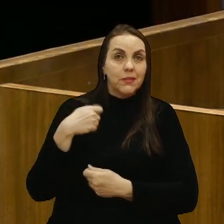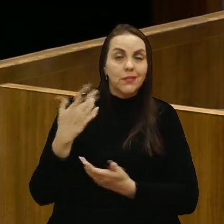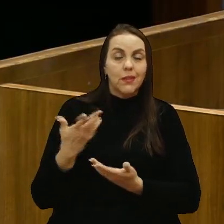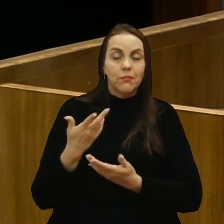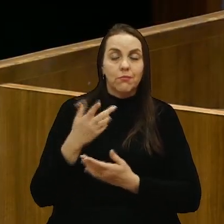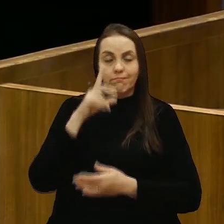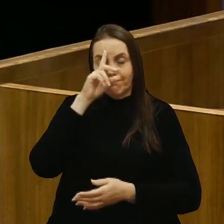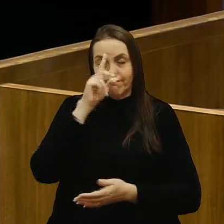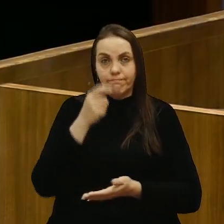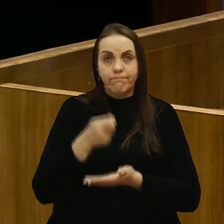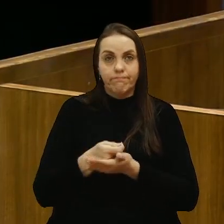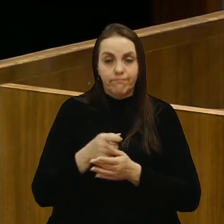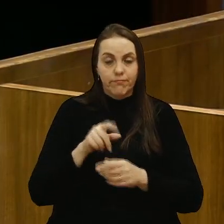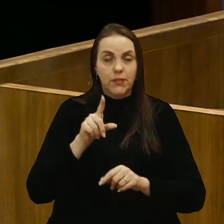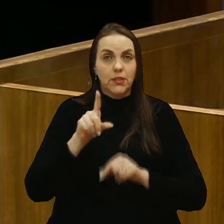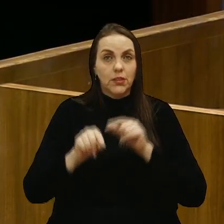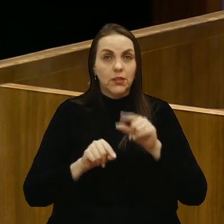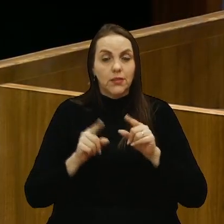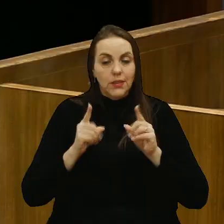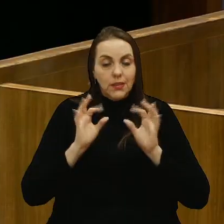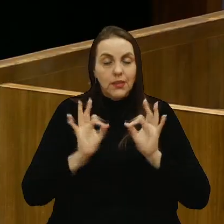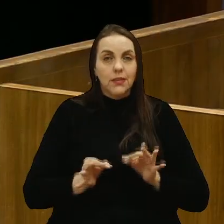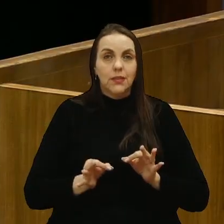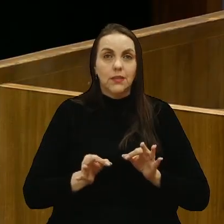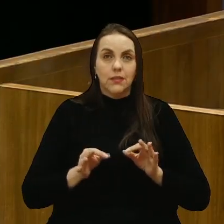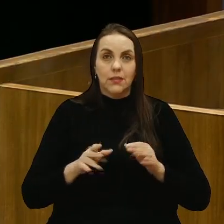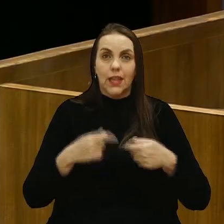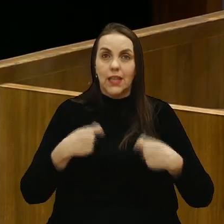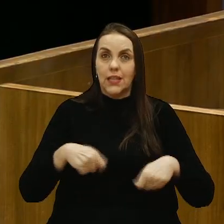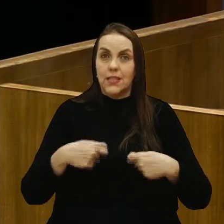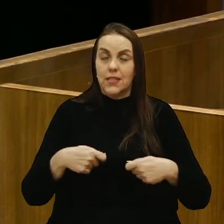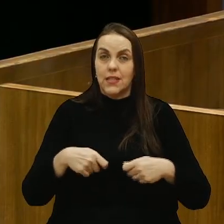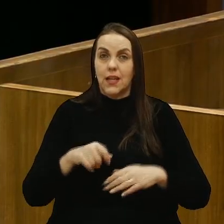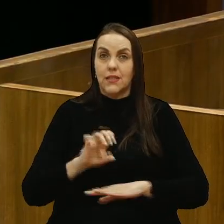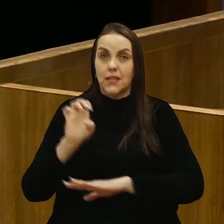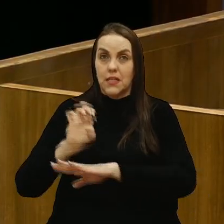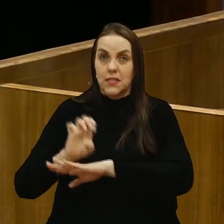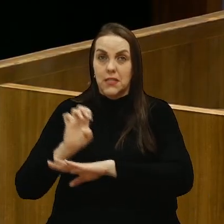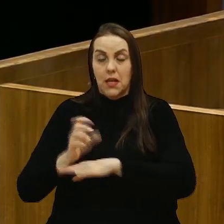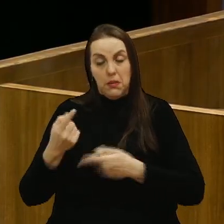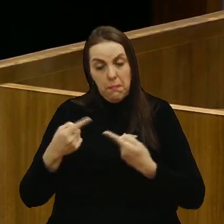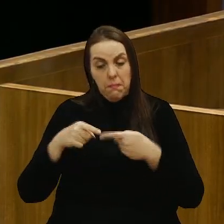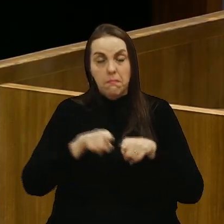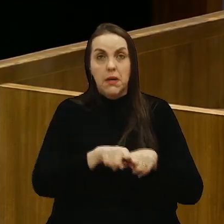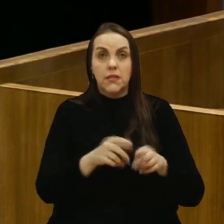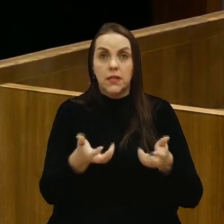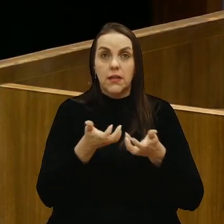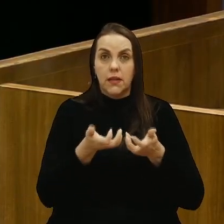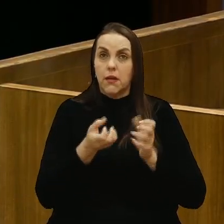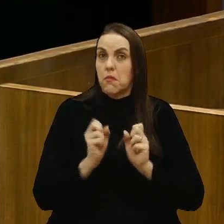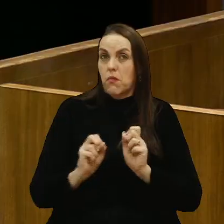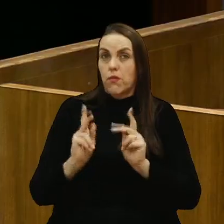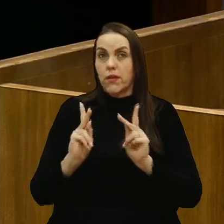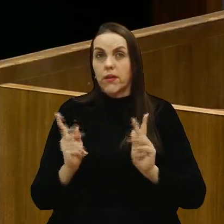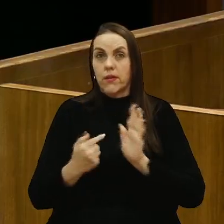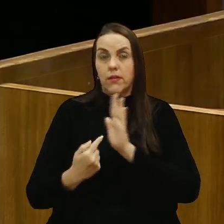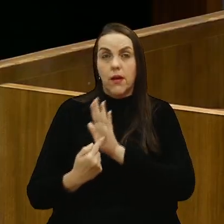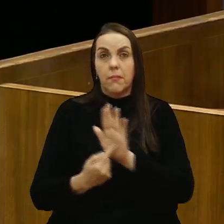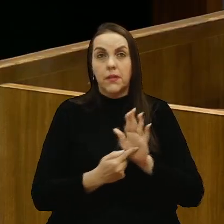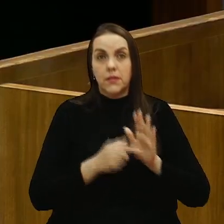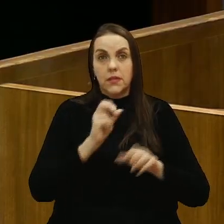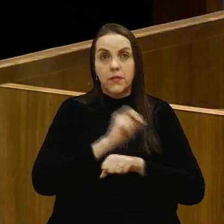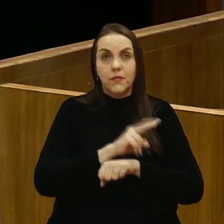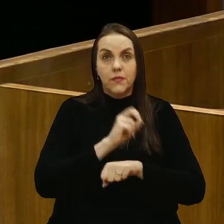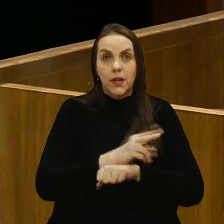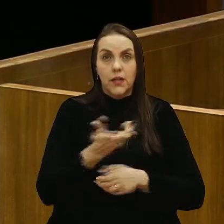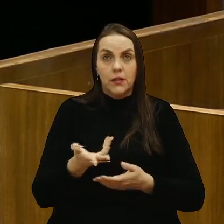ir ao encontro das necessidades. E se o Estado, de fato, quer ser parceiro, que apresente, então, as vagas e mande para a